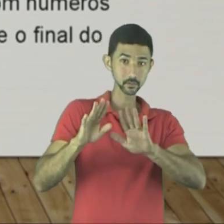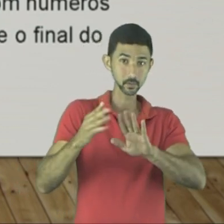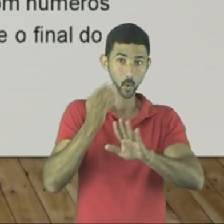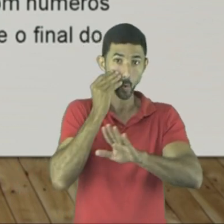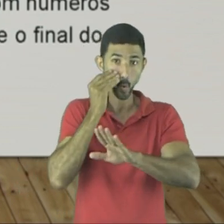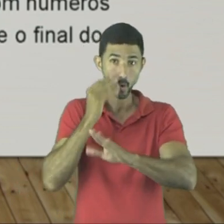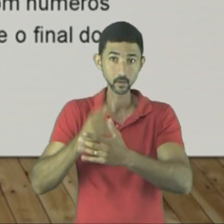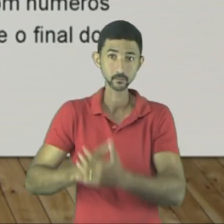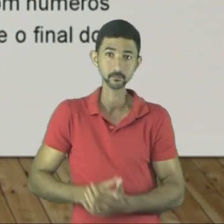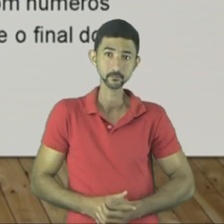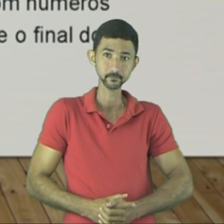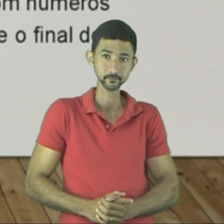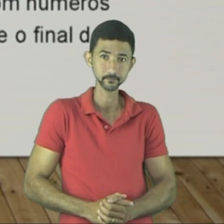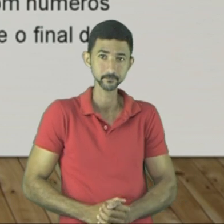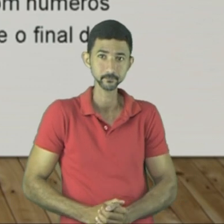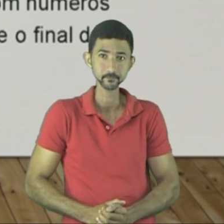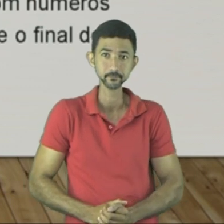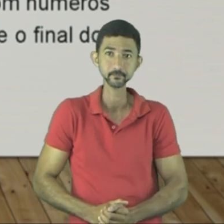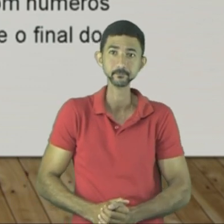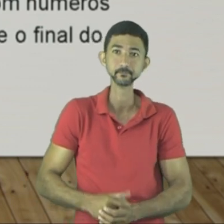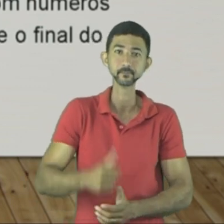aí na leitura. Ó.